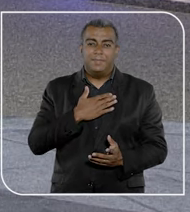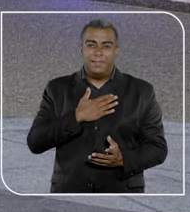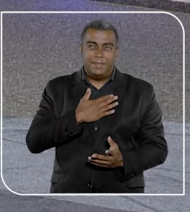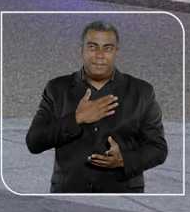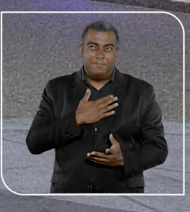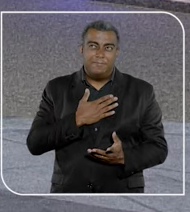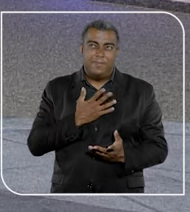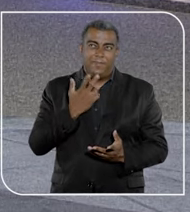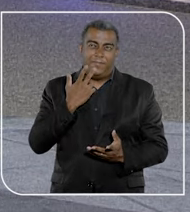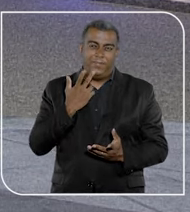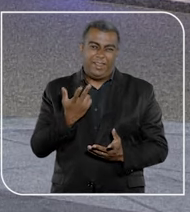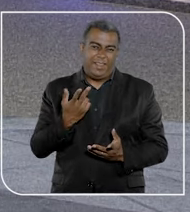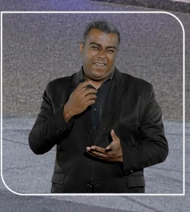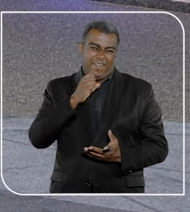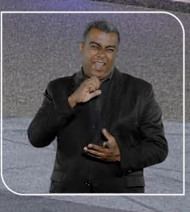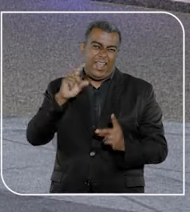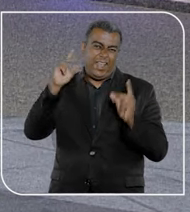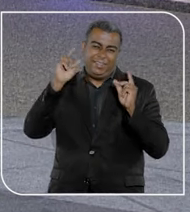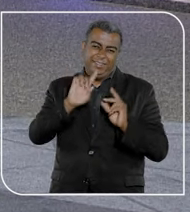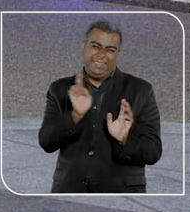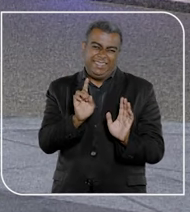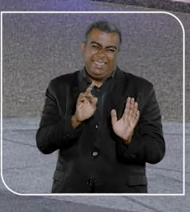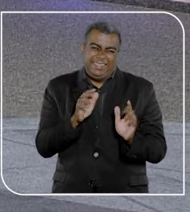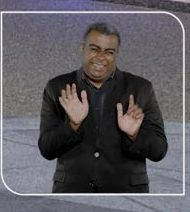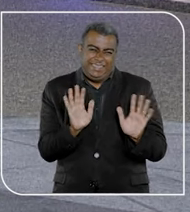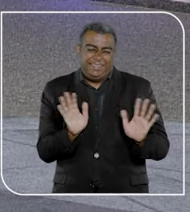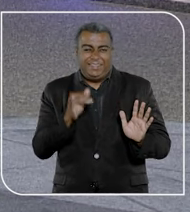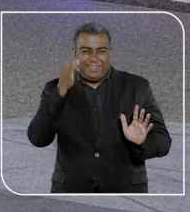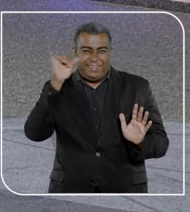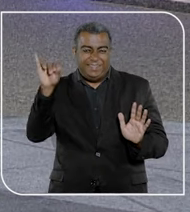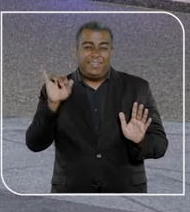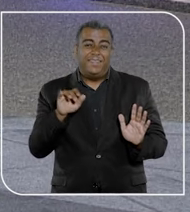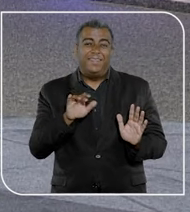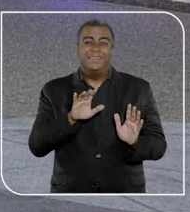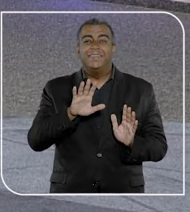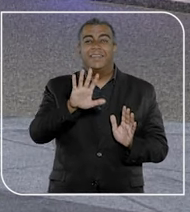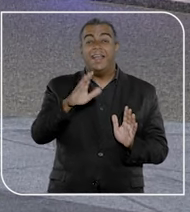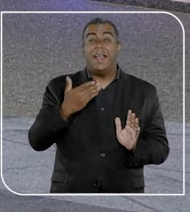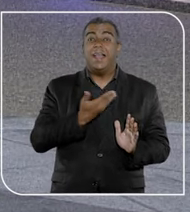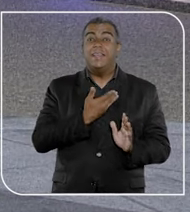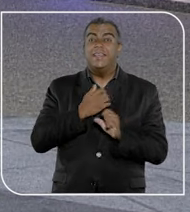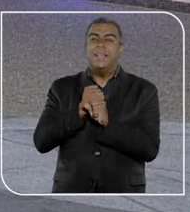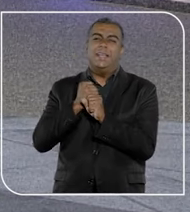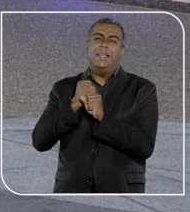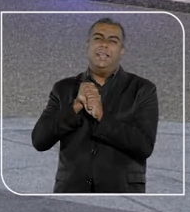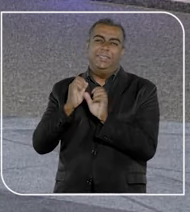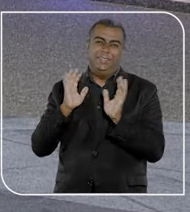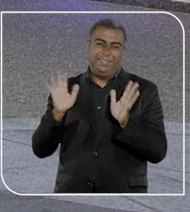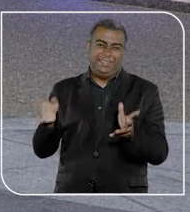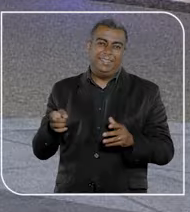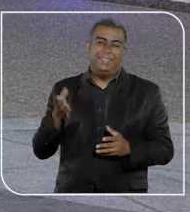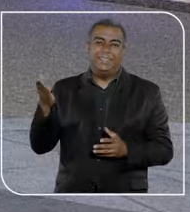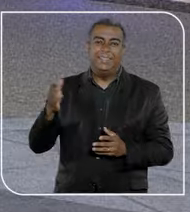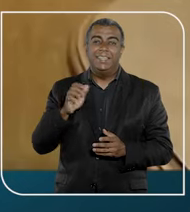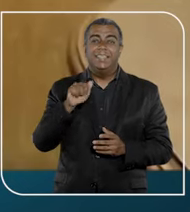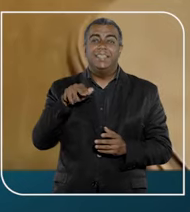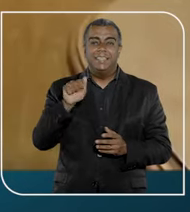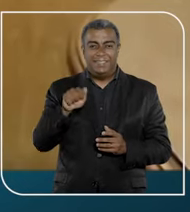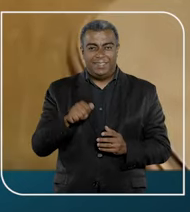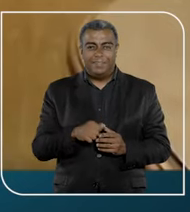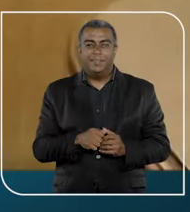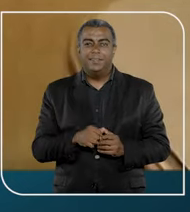querida e não vou usar velha para não ficar chato, mas amiga de muitos anos,